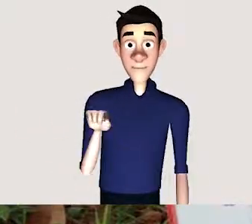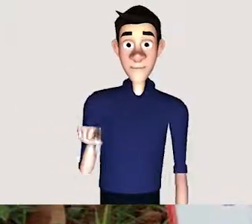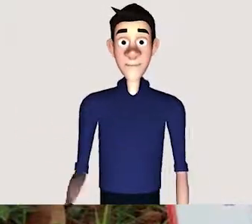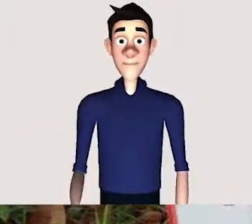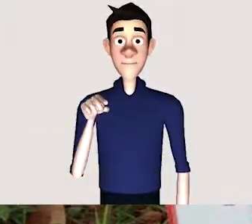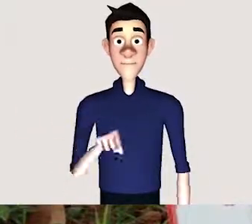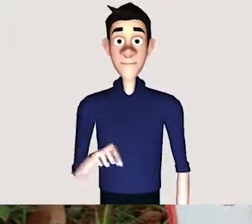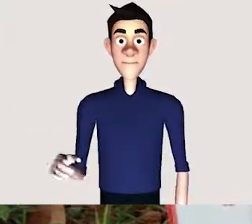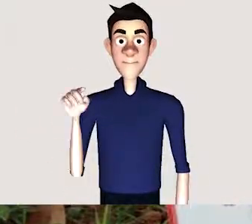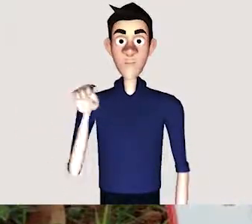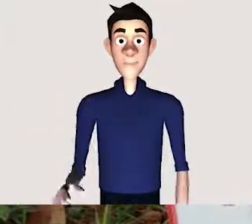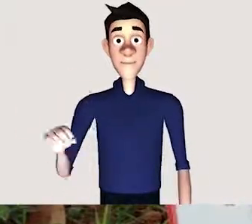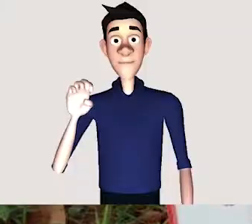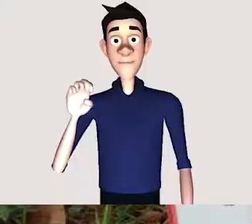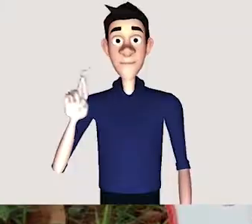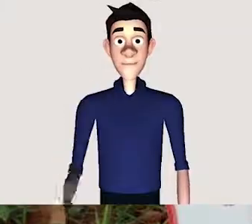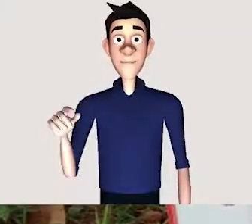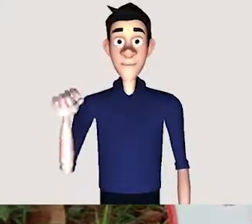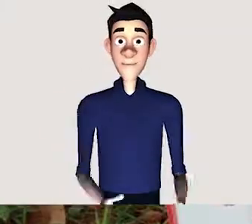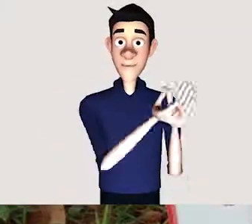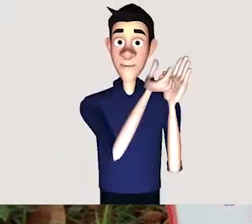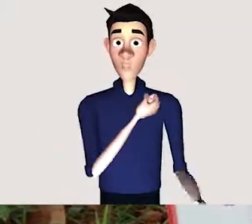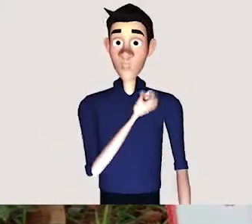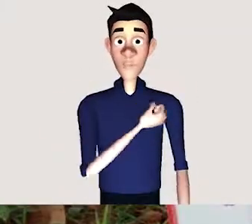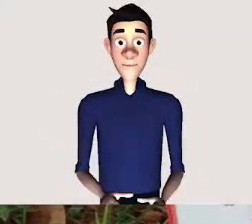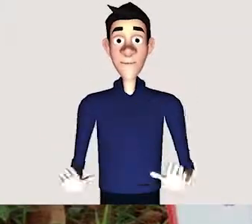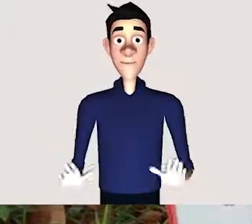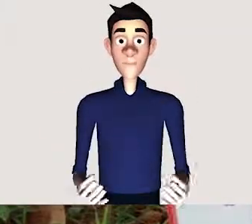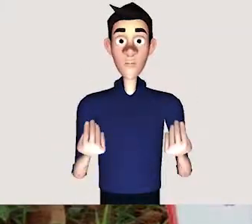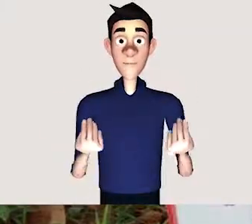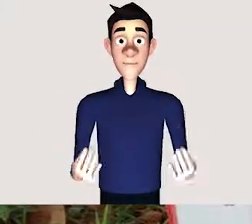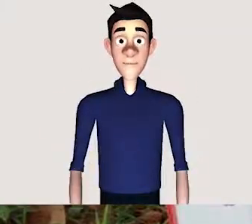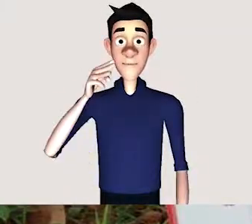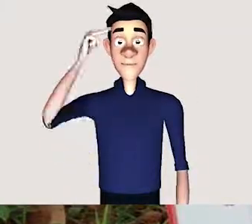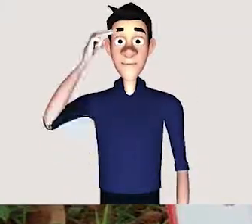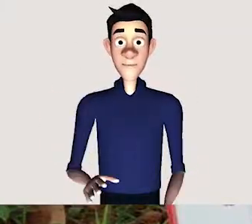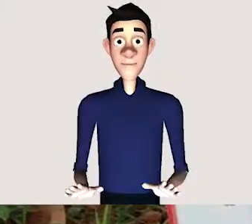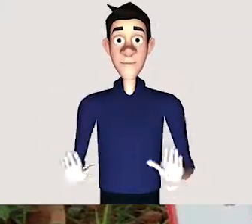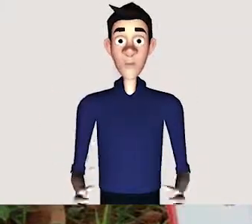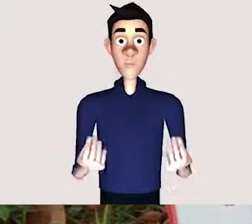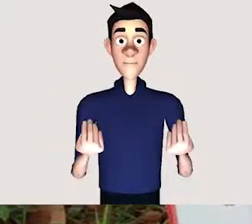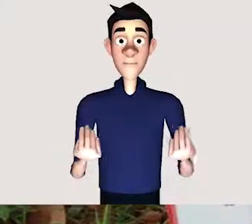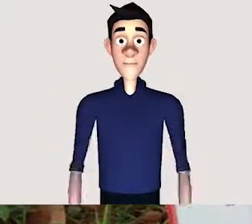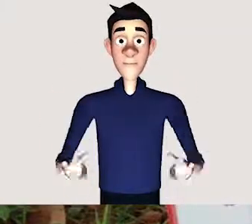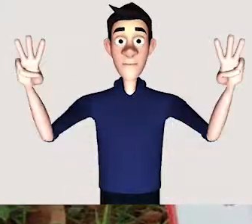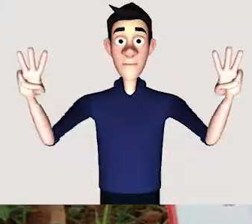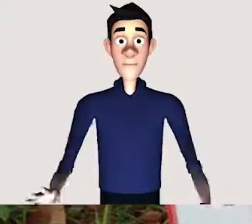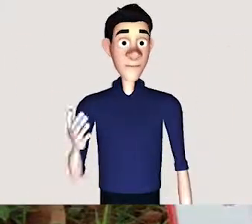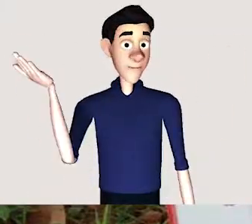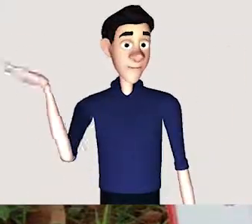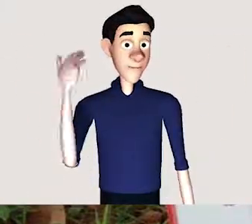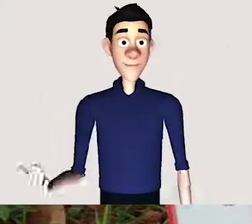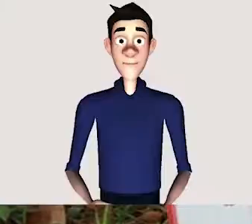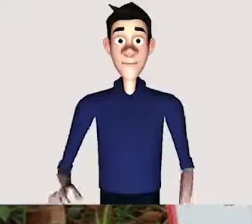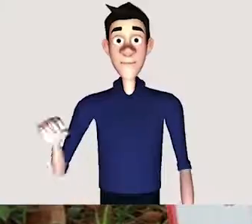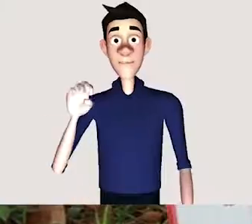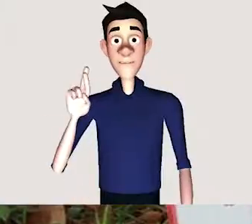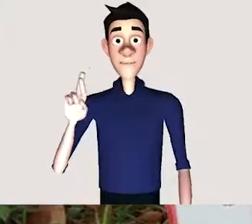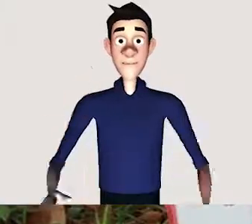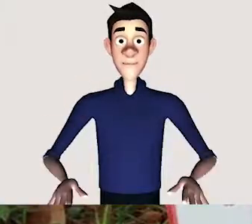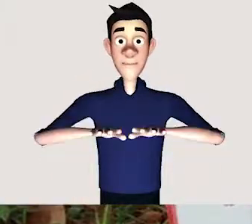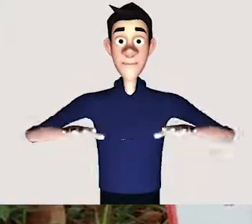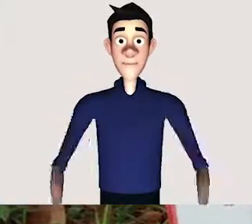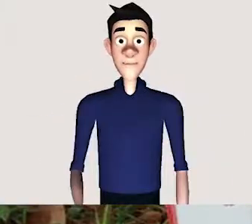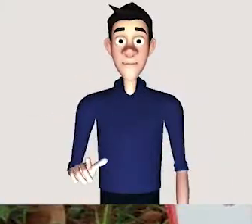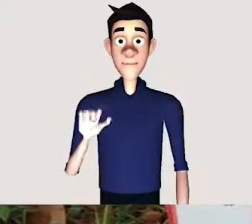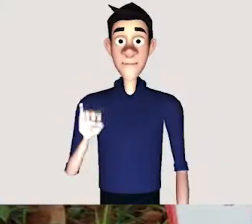que patrimônio, assim como memória, assim como museu, também são espaços de